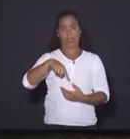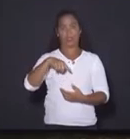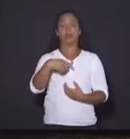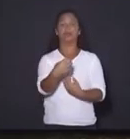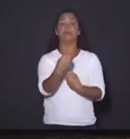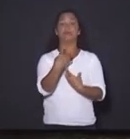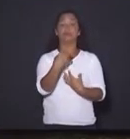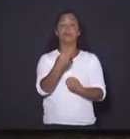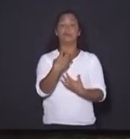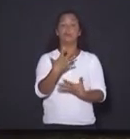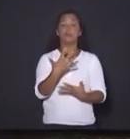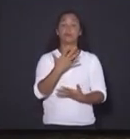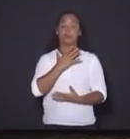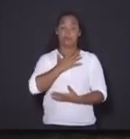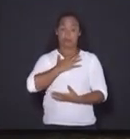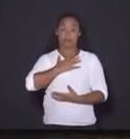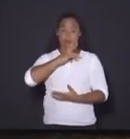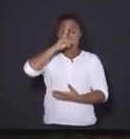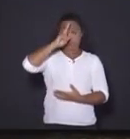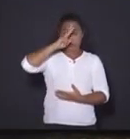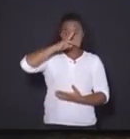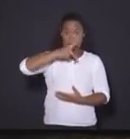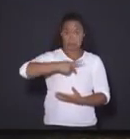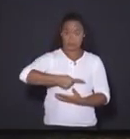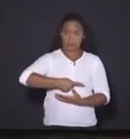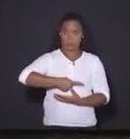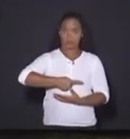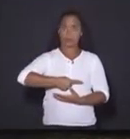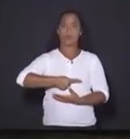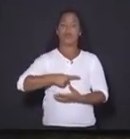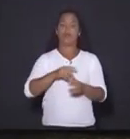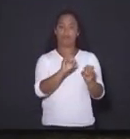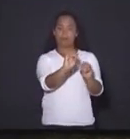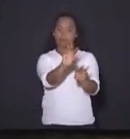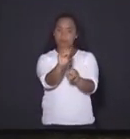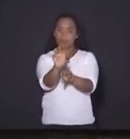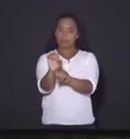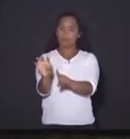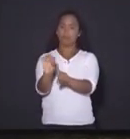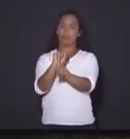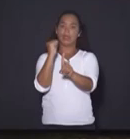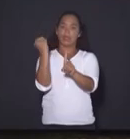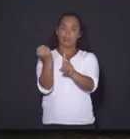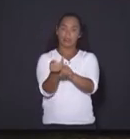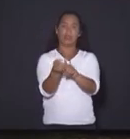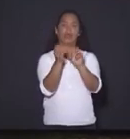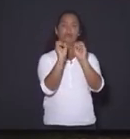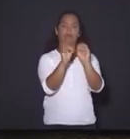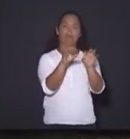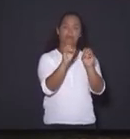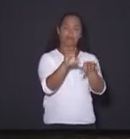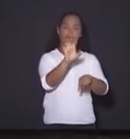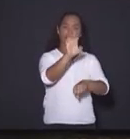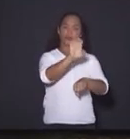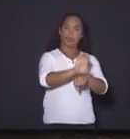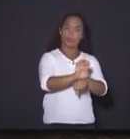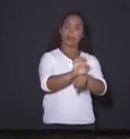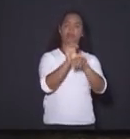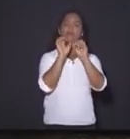que educa a si mesmo é reeducar a sociedade o estado a educação